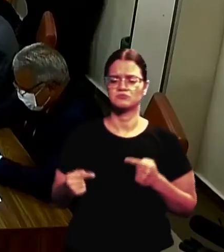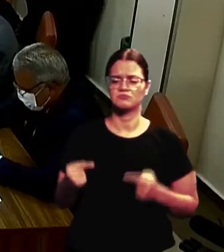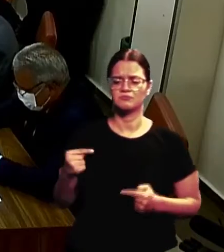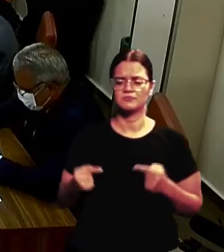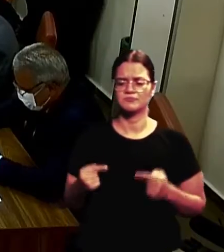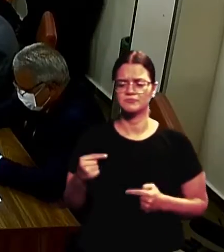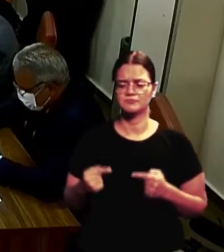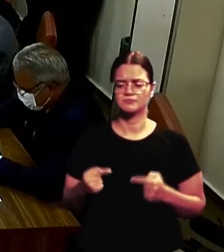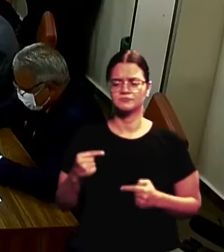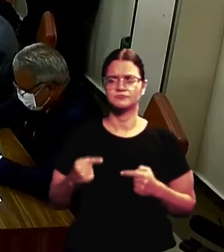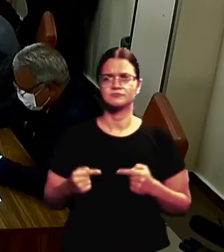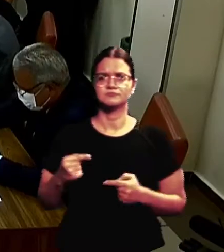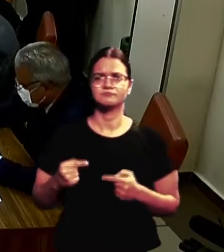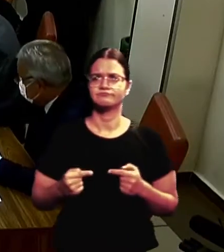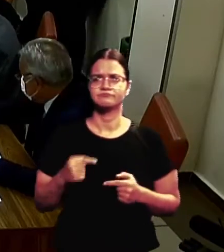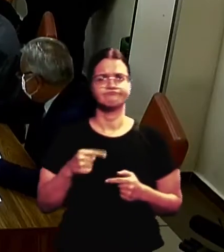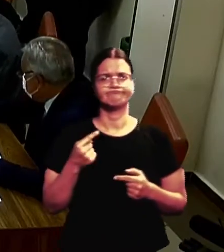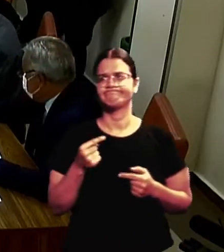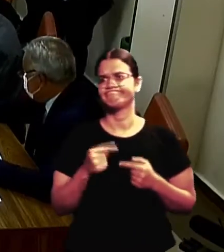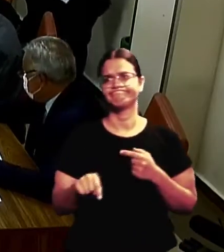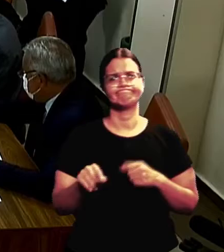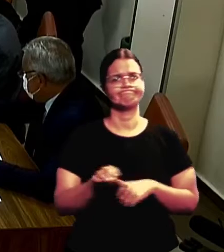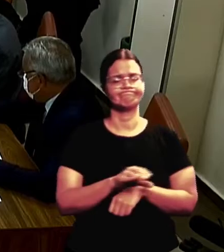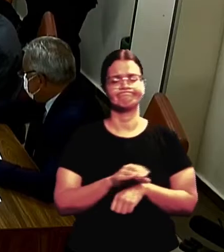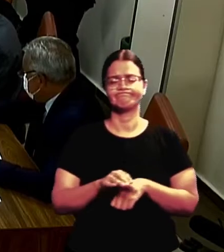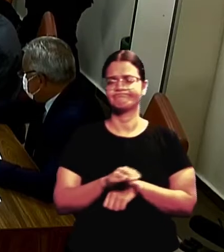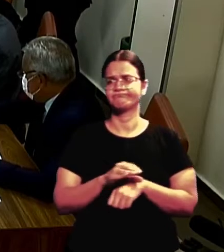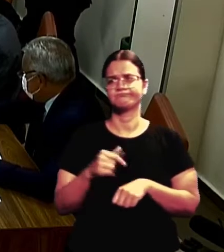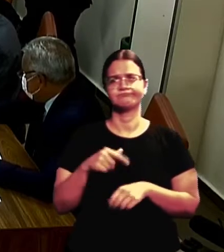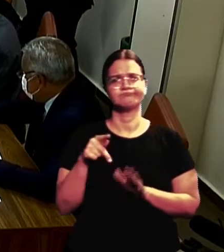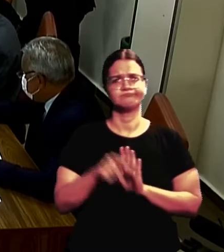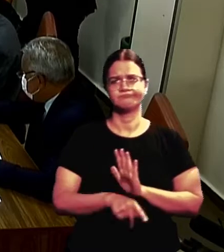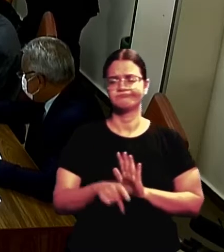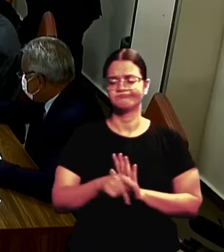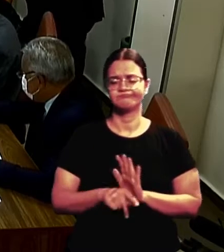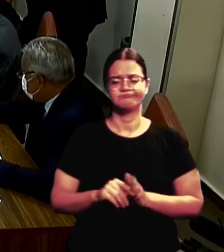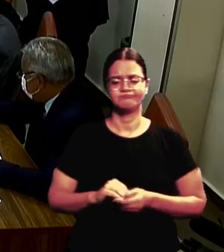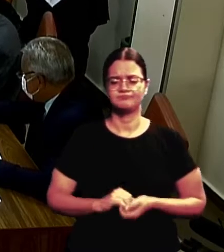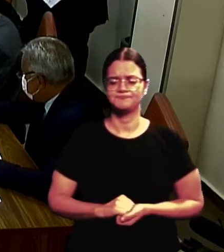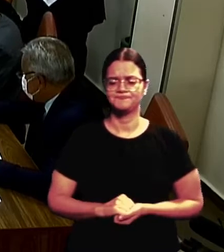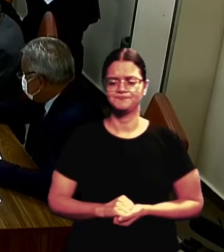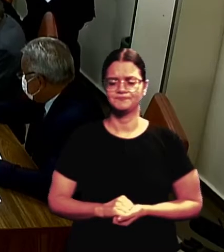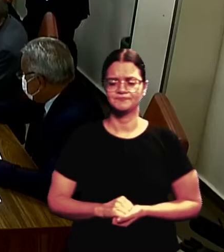Não tem... Projeto inconstitucional. Aqui.